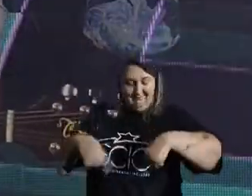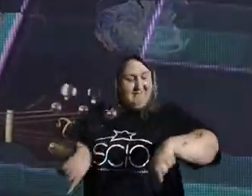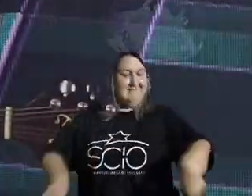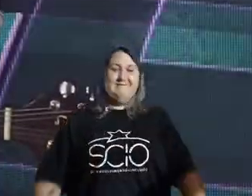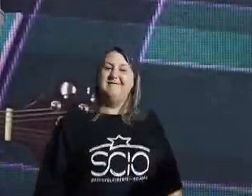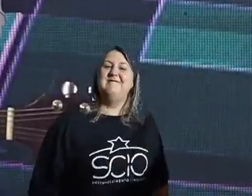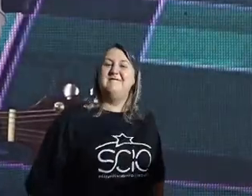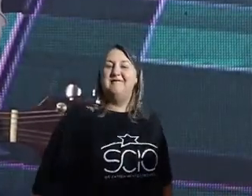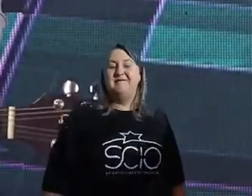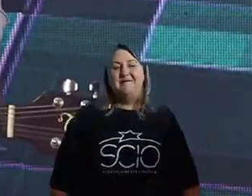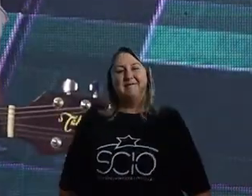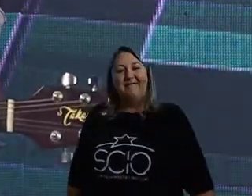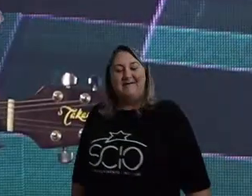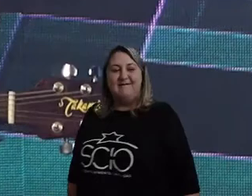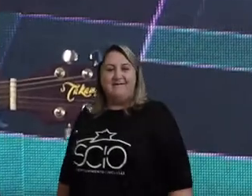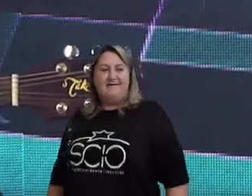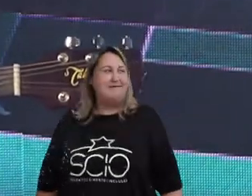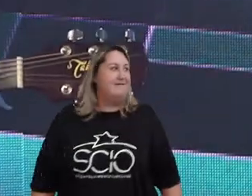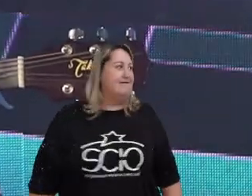Não ama mais